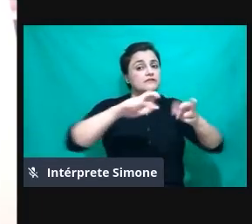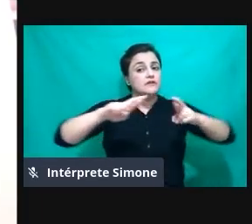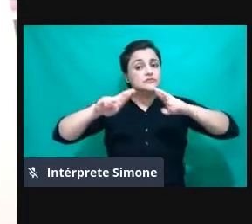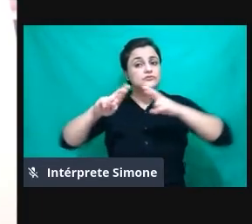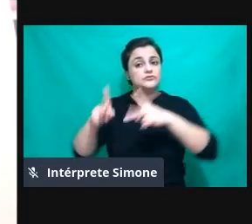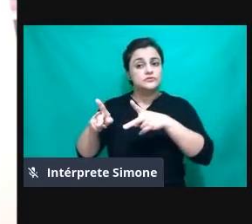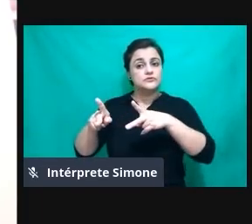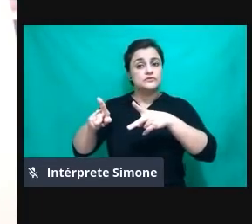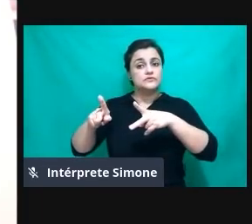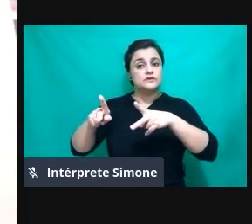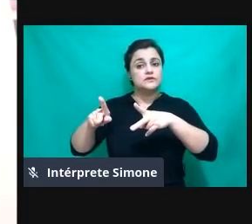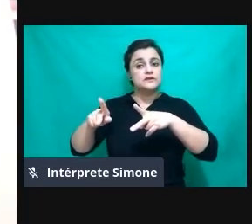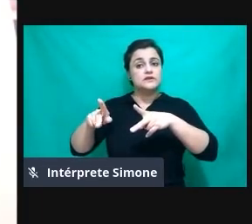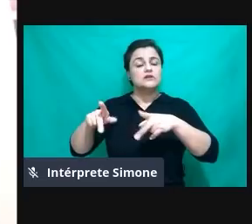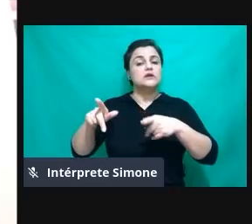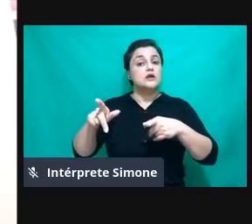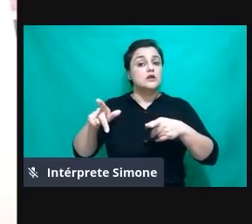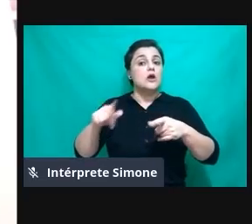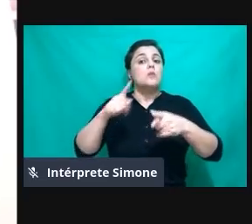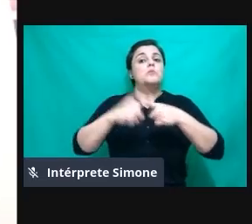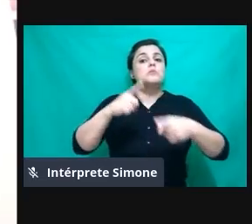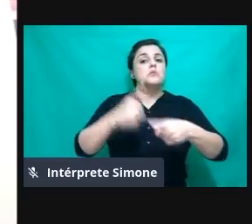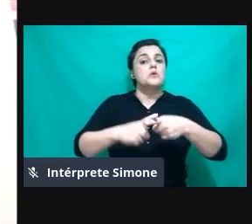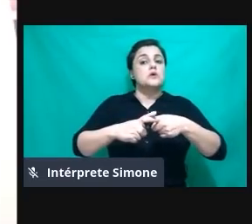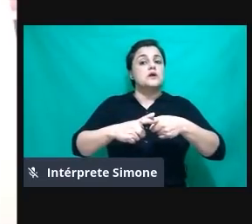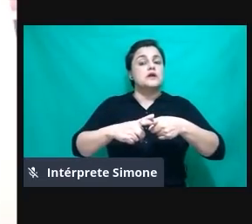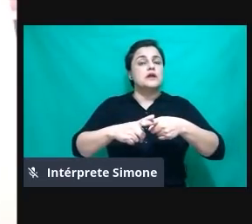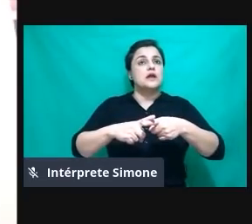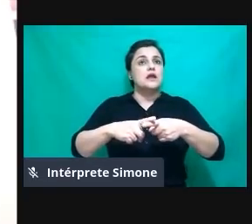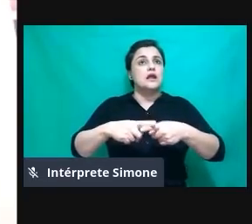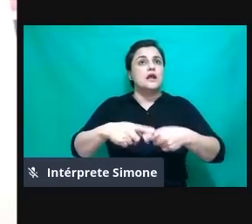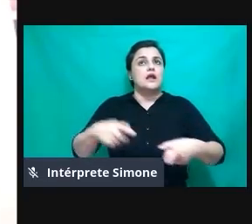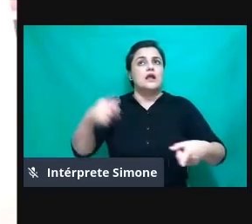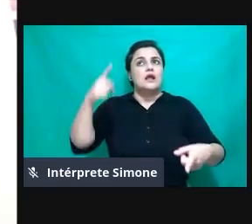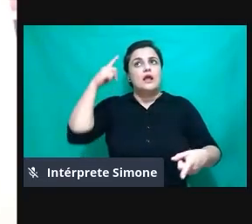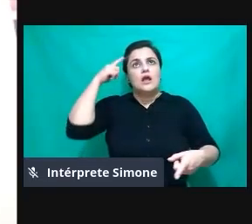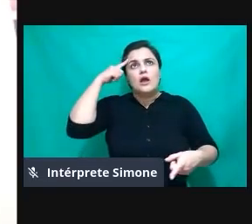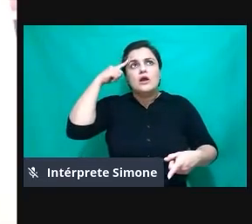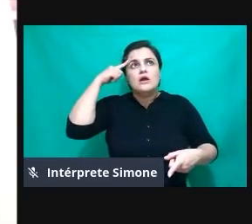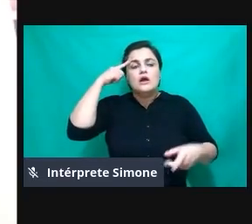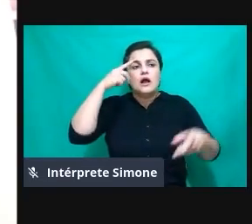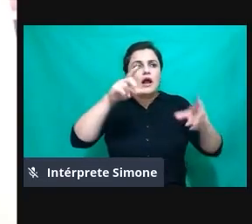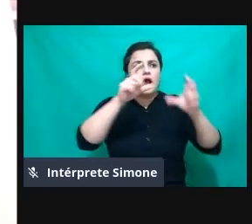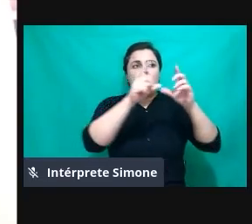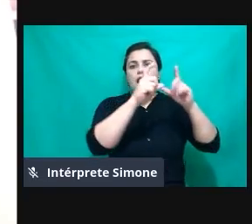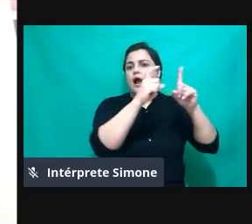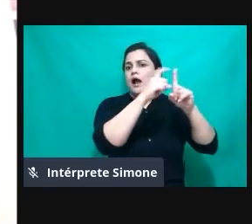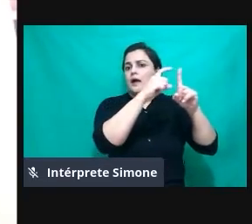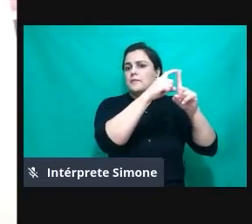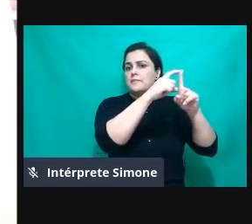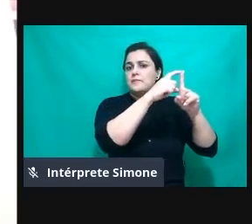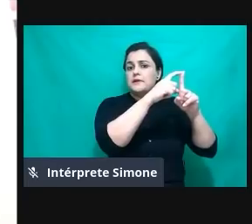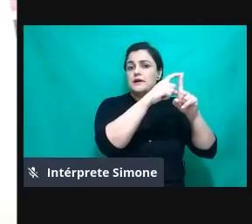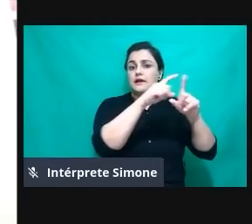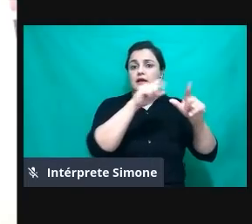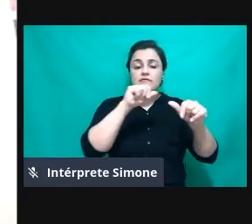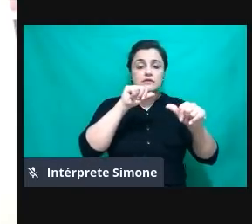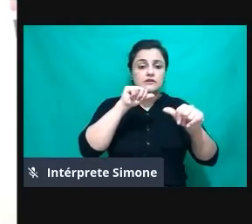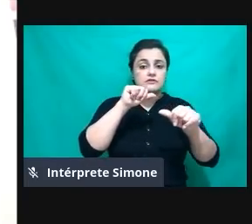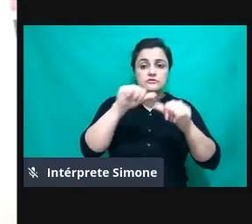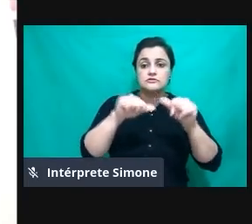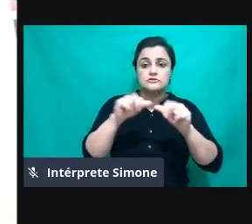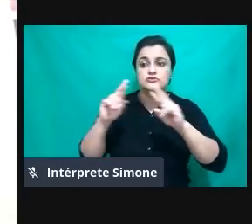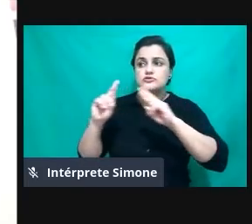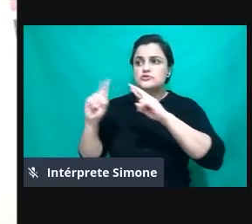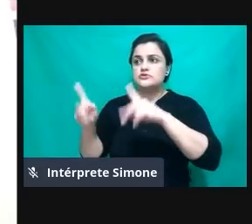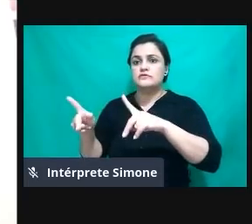seu sentido, né? Então, nós precisamos ter bem claro isso. Por que é tão importante, né? E aí nós temos